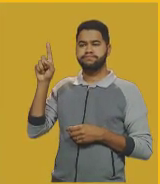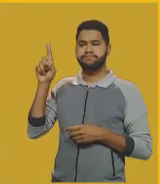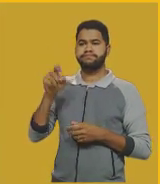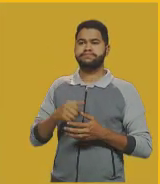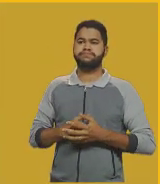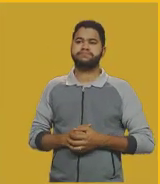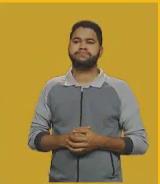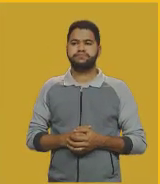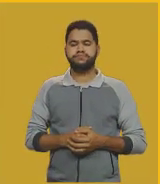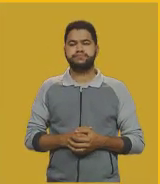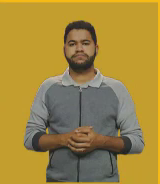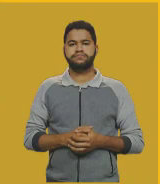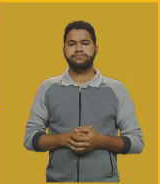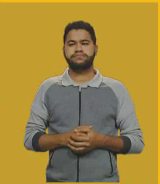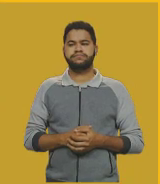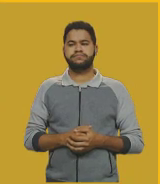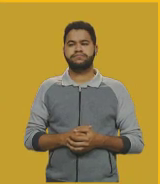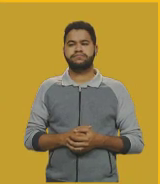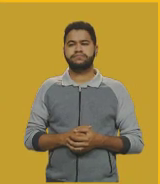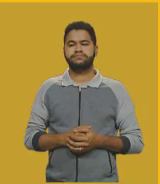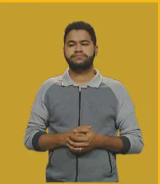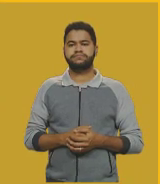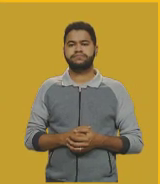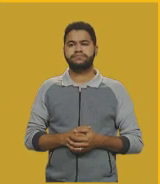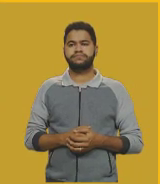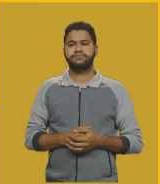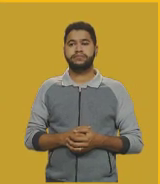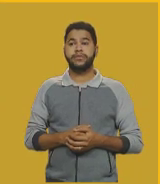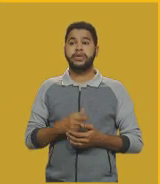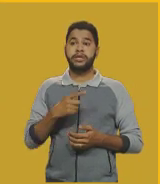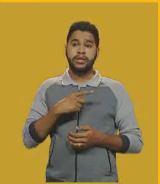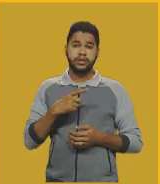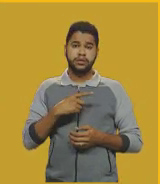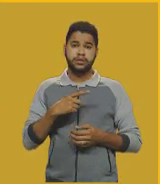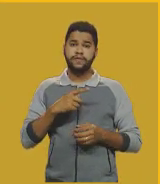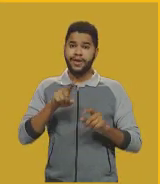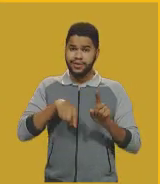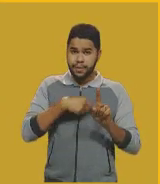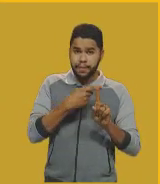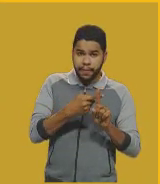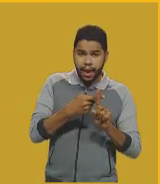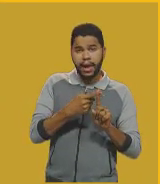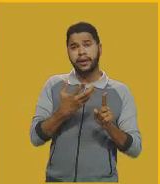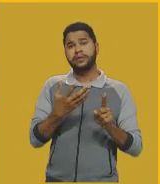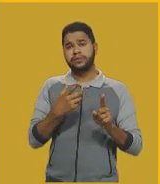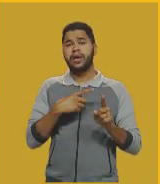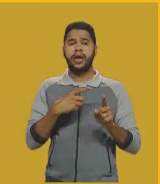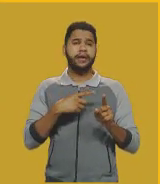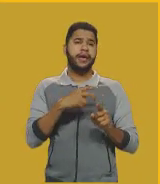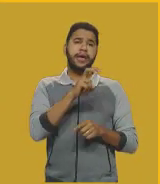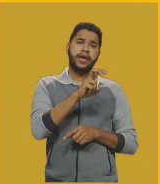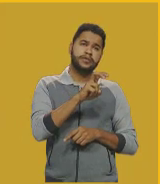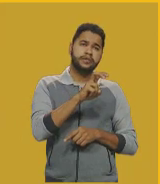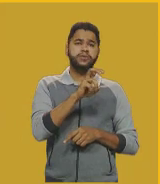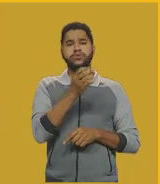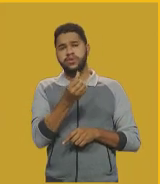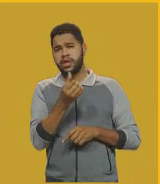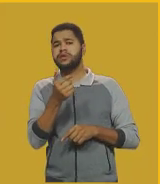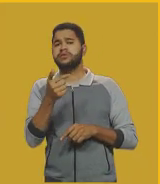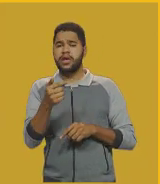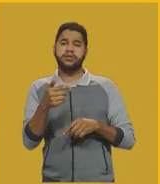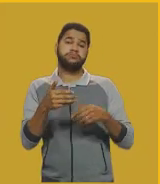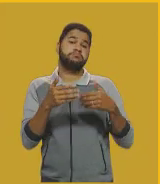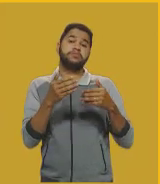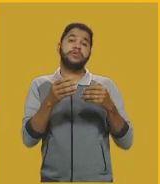R2, mais 1 sobre R3, mais 1 sobre R4. E se eu tivesse mais resistores, seria mais 1 sobre R5, mais 1 sobre R6 e assim